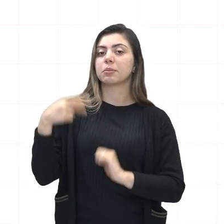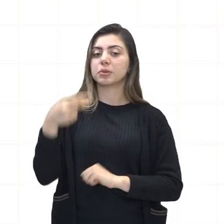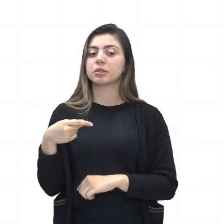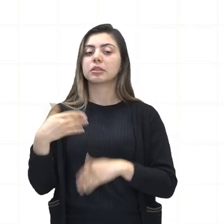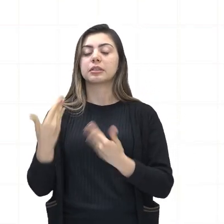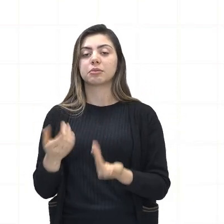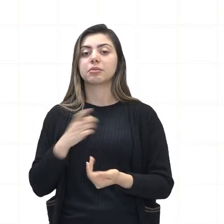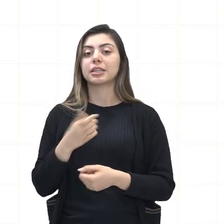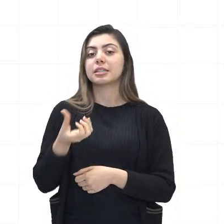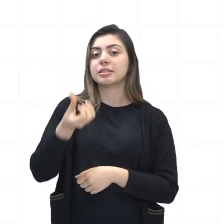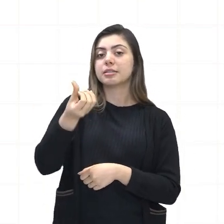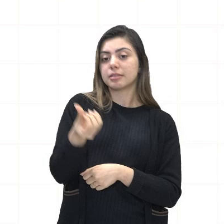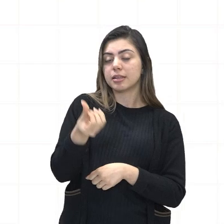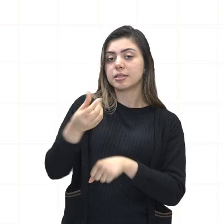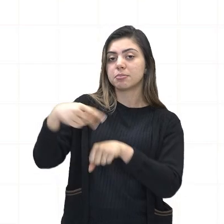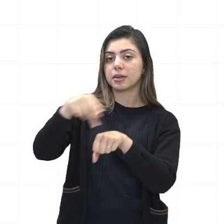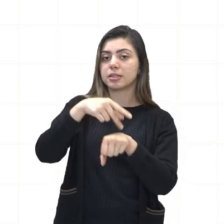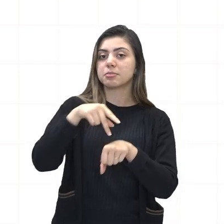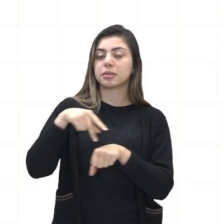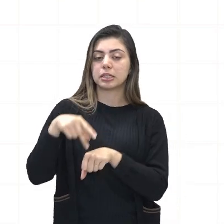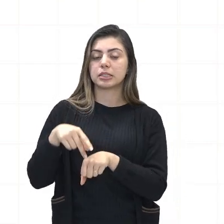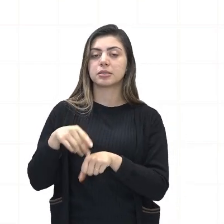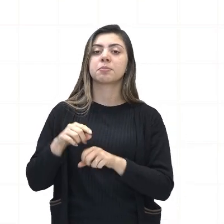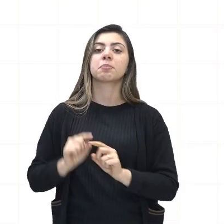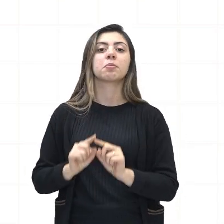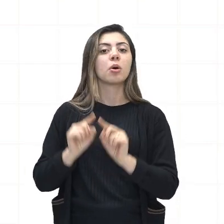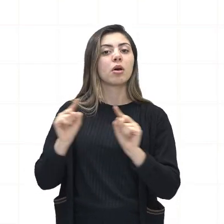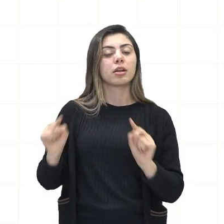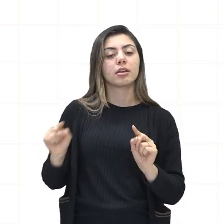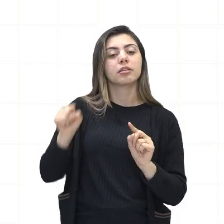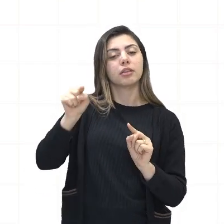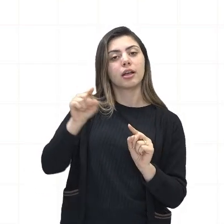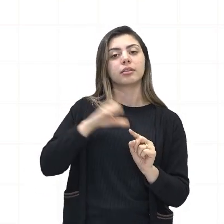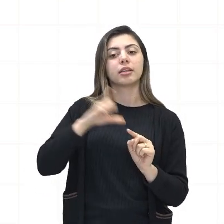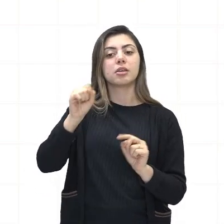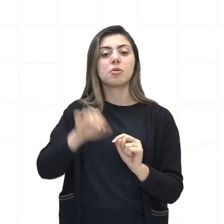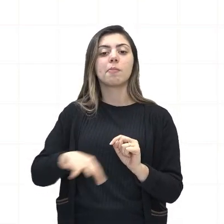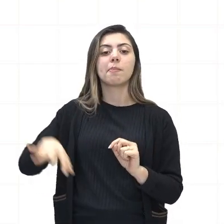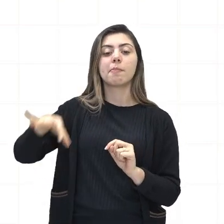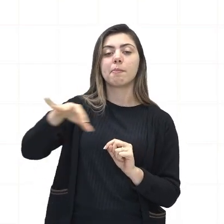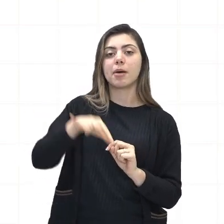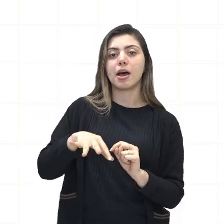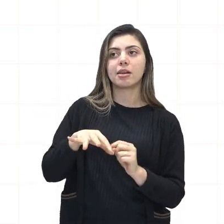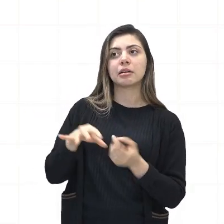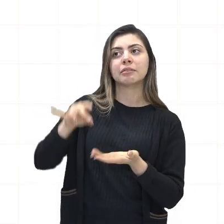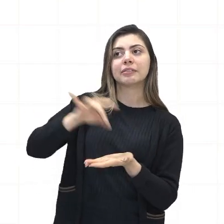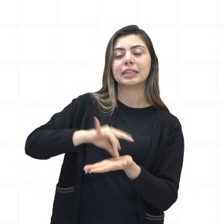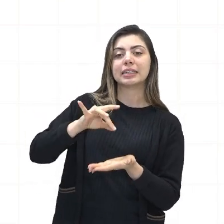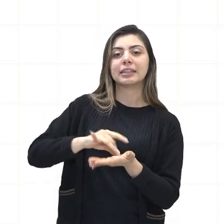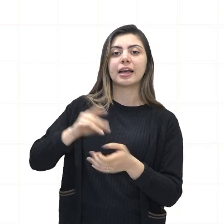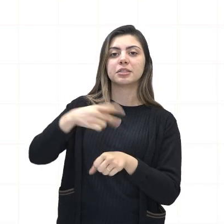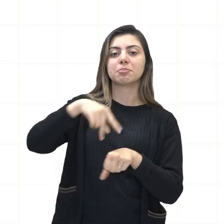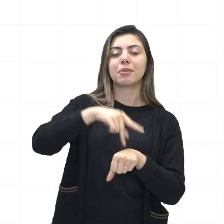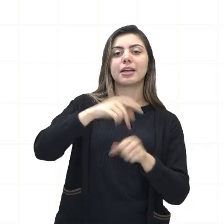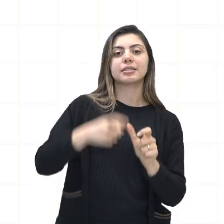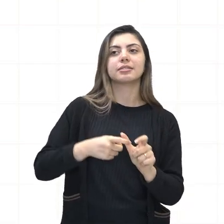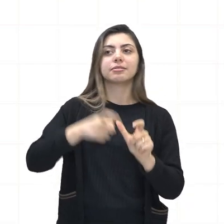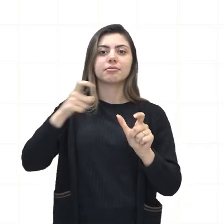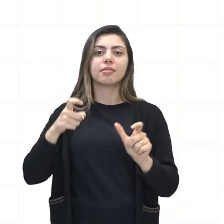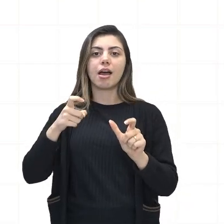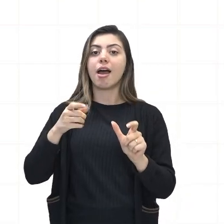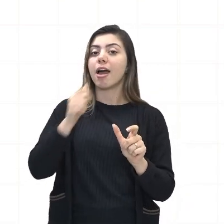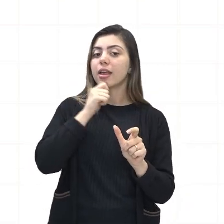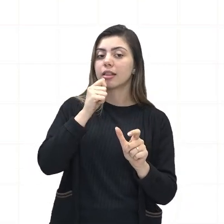6 estados independentes, mas também, por lá, tem um território que ainda não oficializou a sua independência, que é o